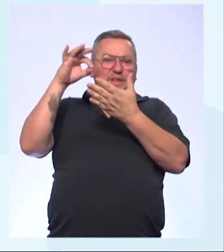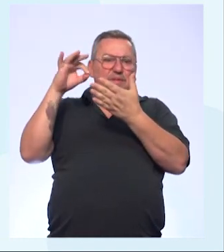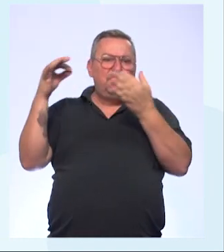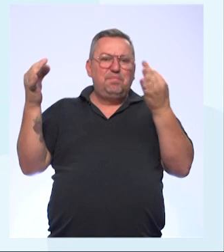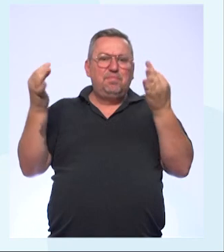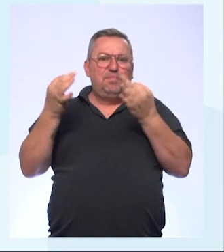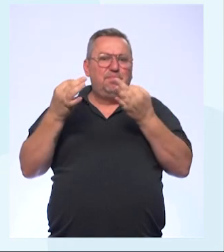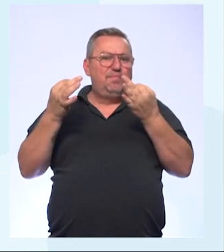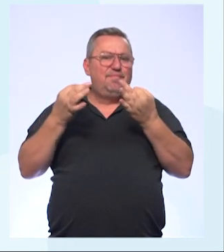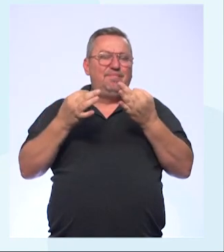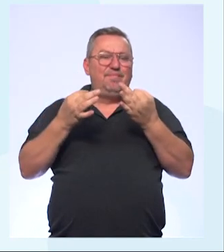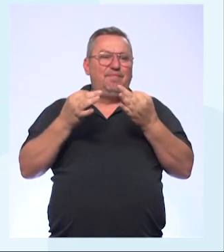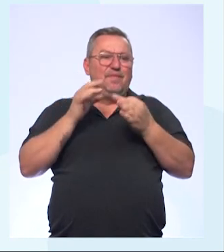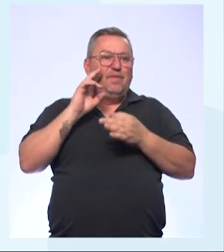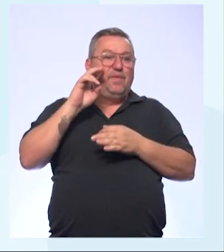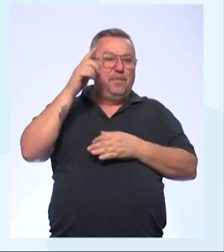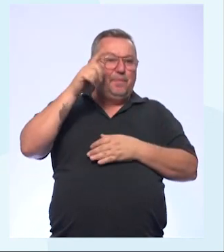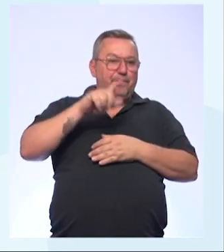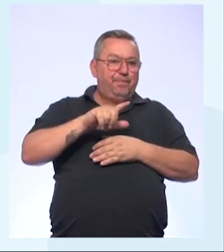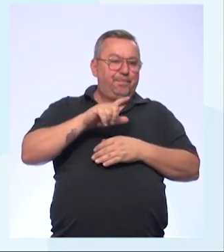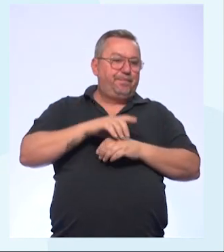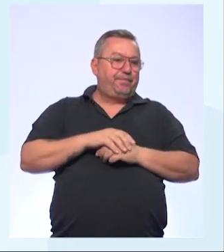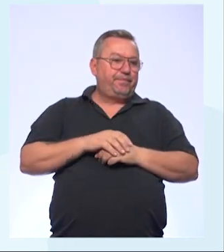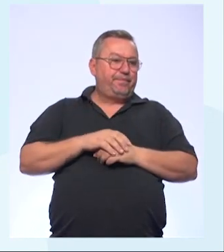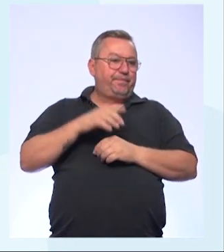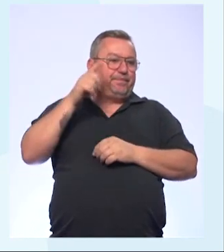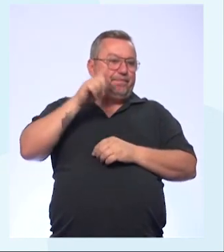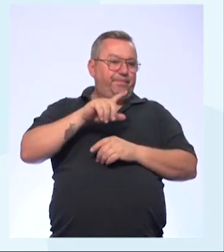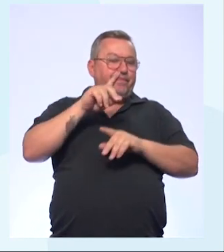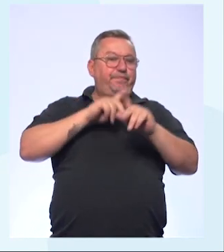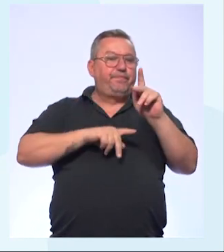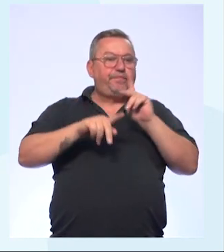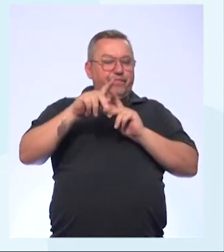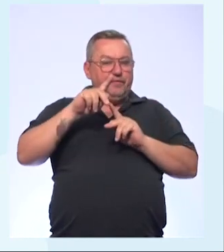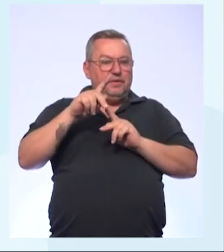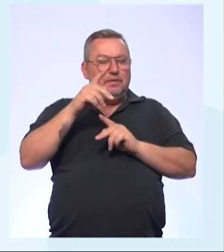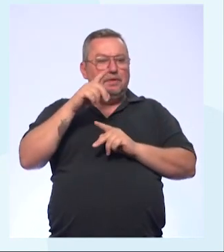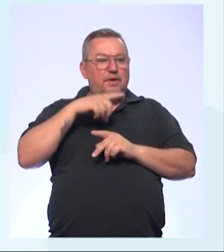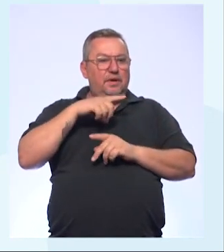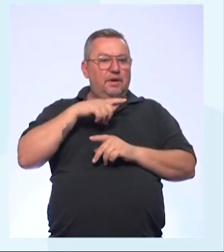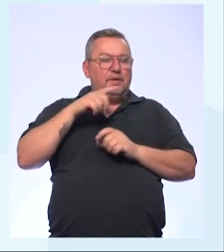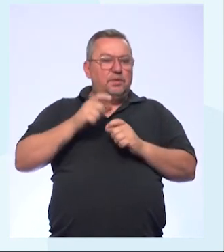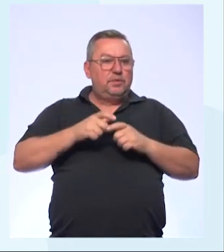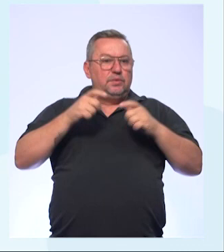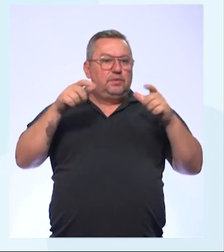riqueza. Vamos ver mais um outro povo,